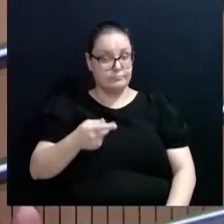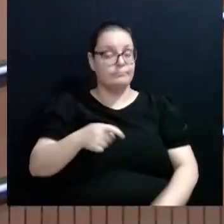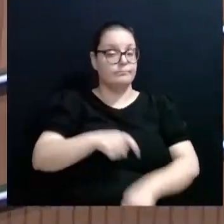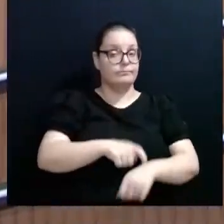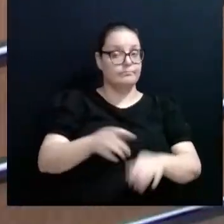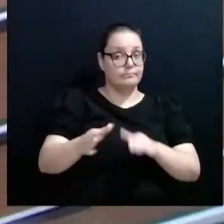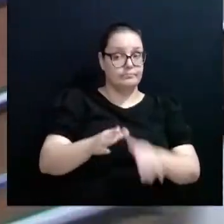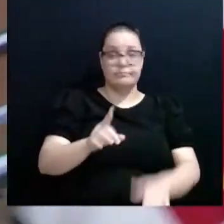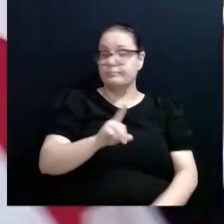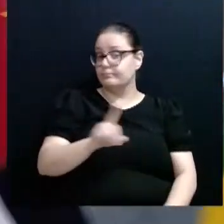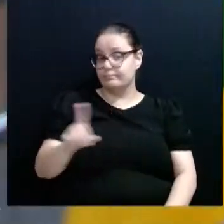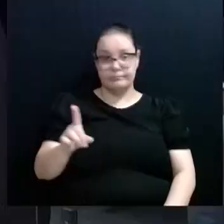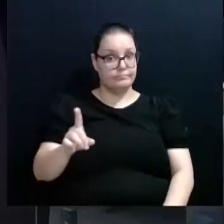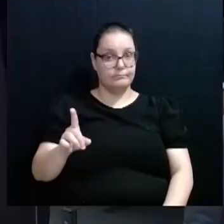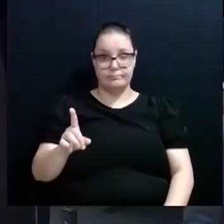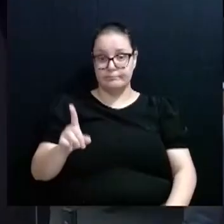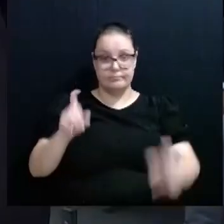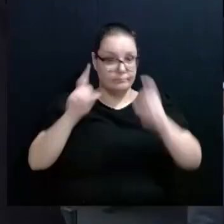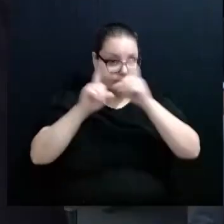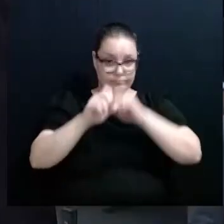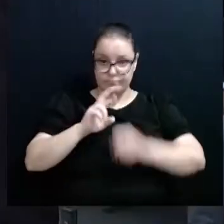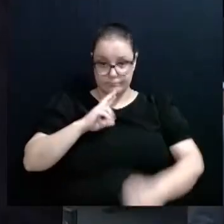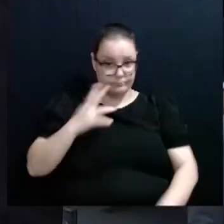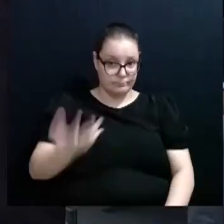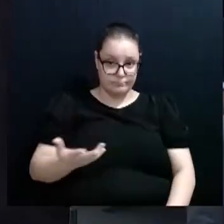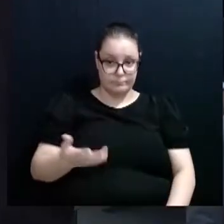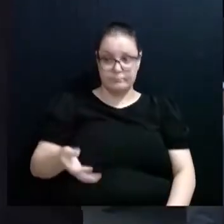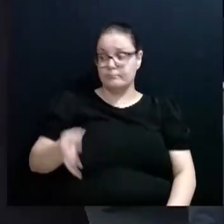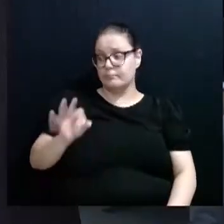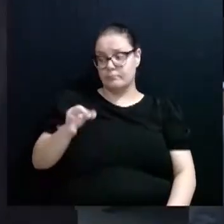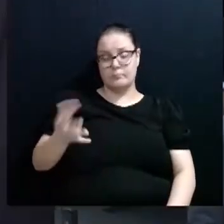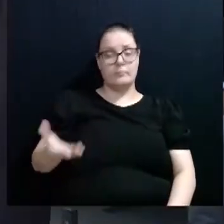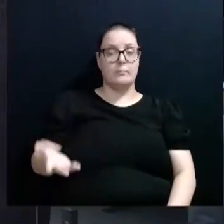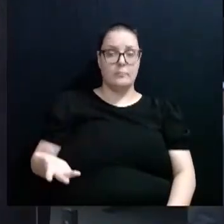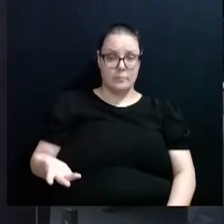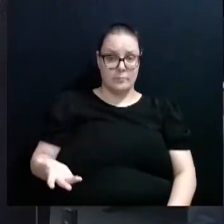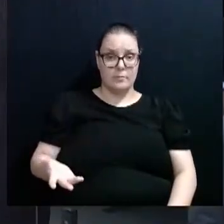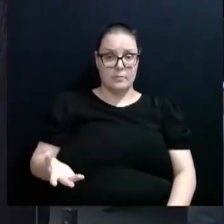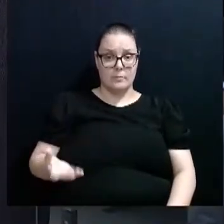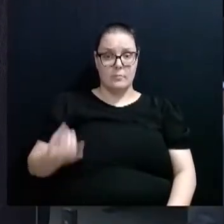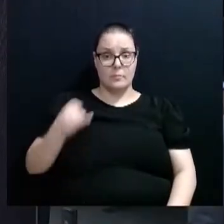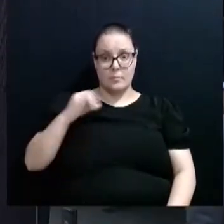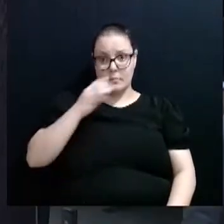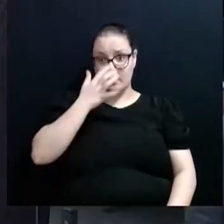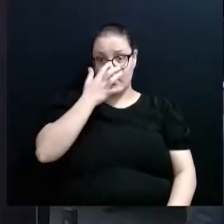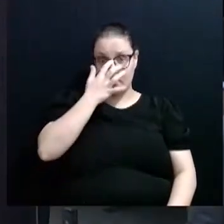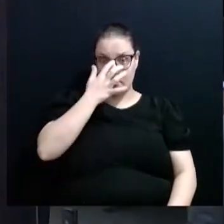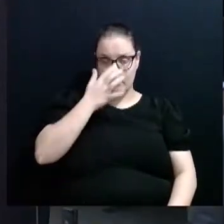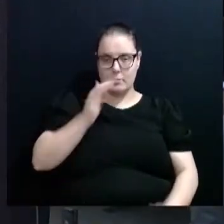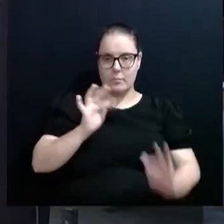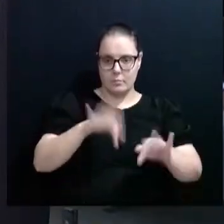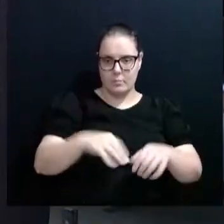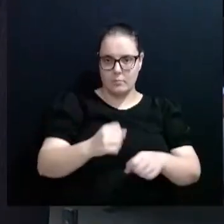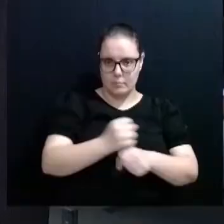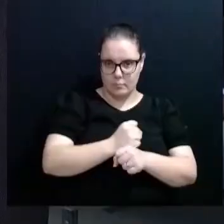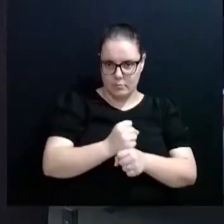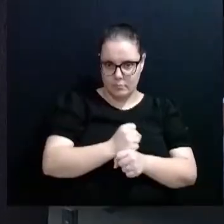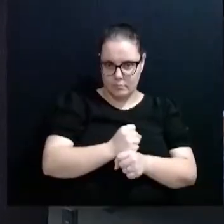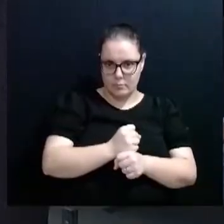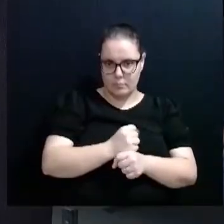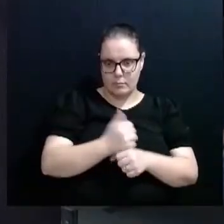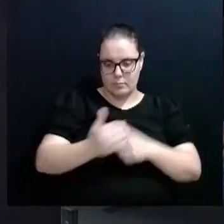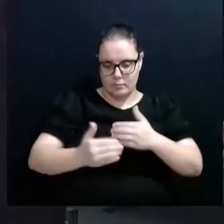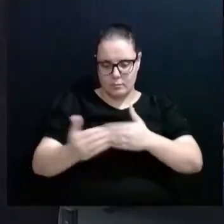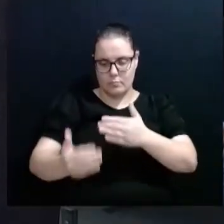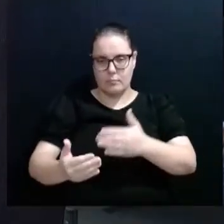é complexa de resolver. Sem dúvida, até porque assim, se até o final do ano e o transcorrer do ano passado todo